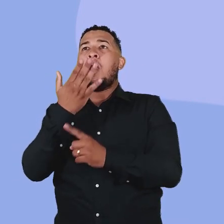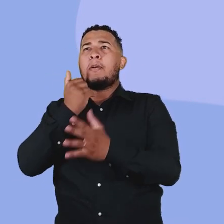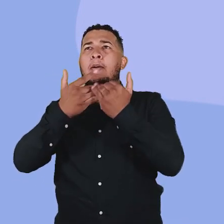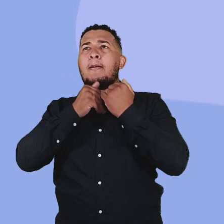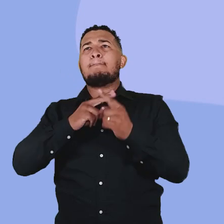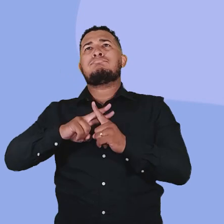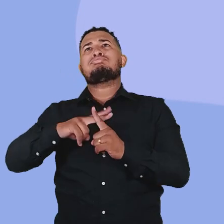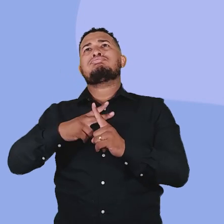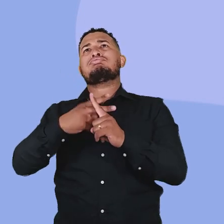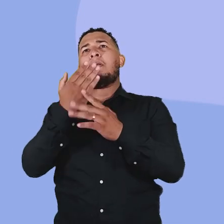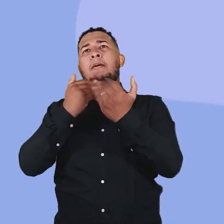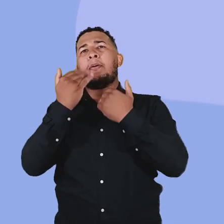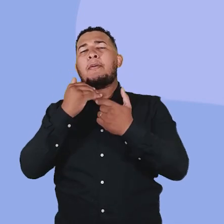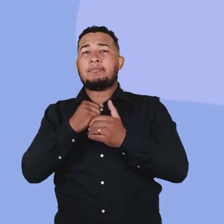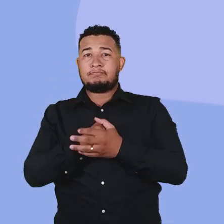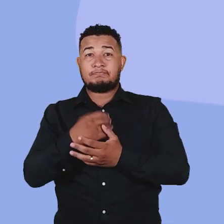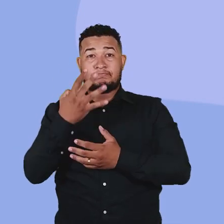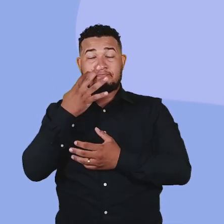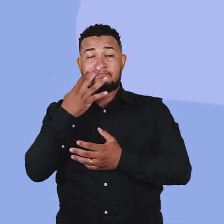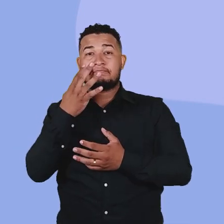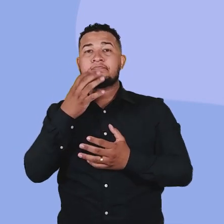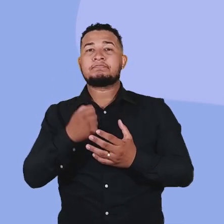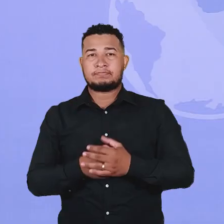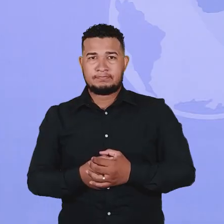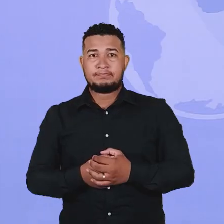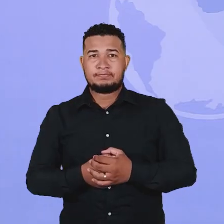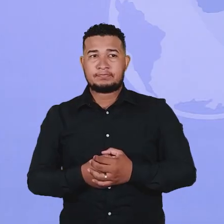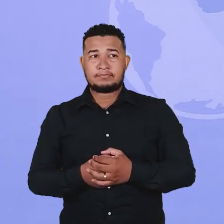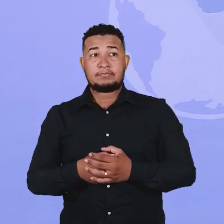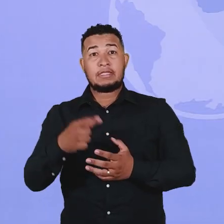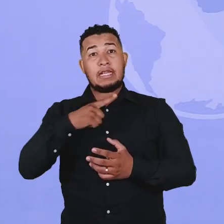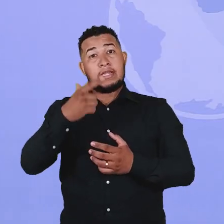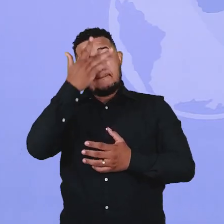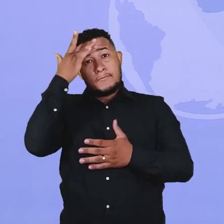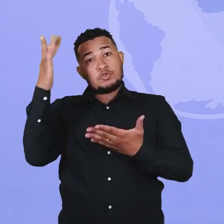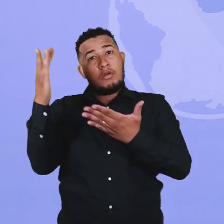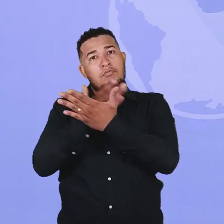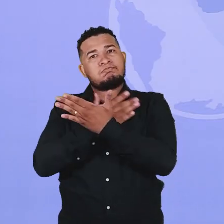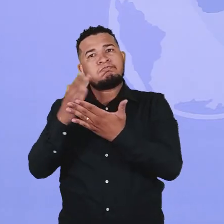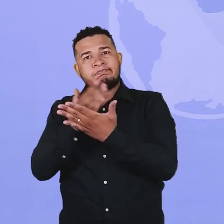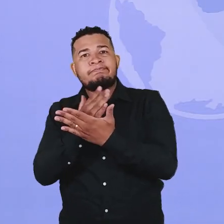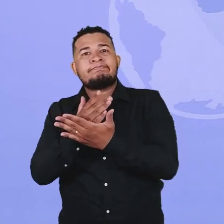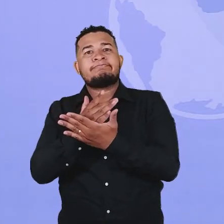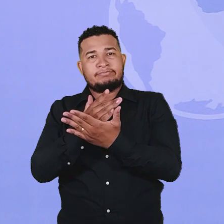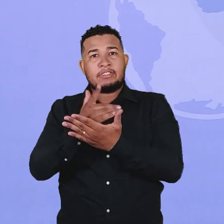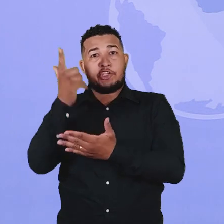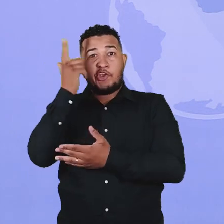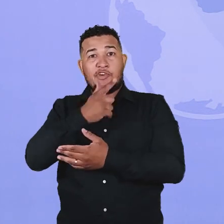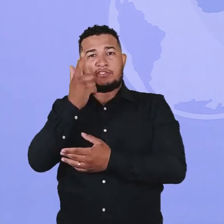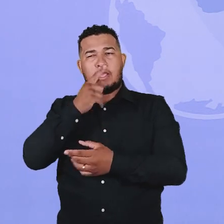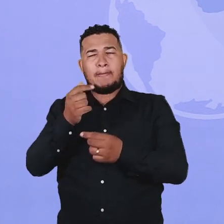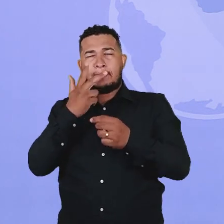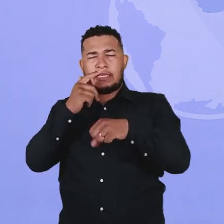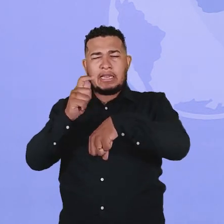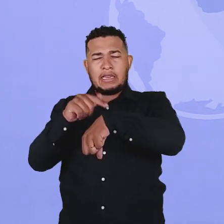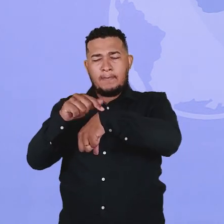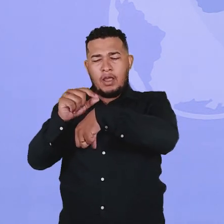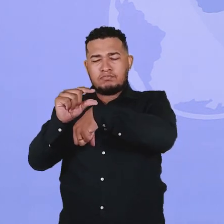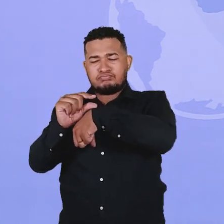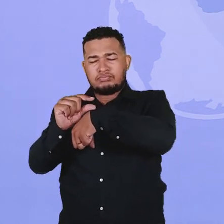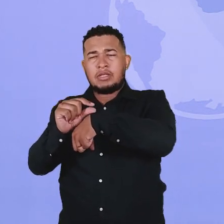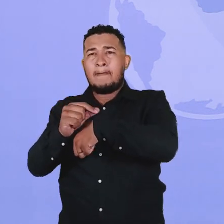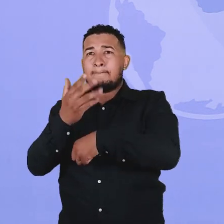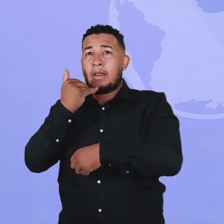quantidade enorme de comida. Olha para cá agora e presta atenção nisso. Então tem pessoas que eles conseguem, num